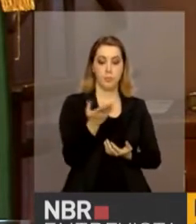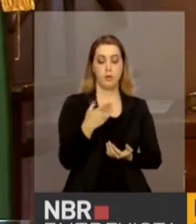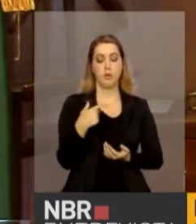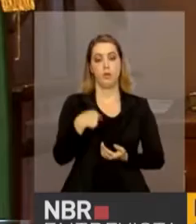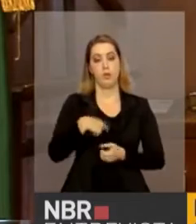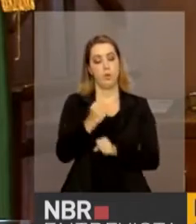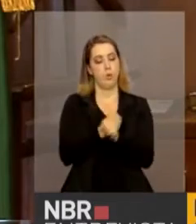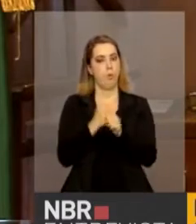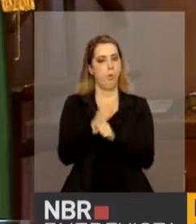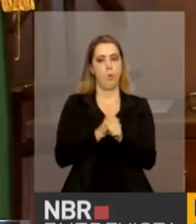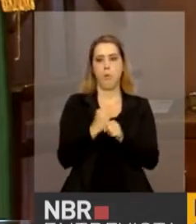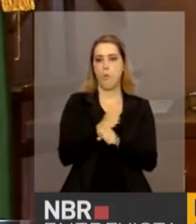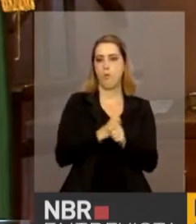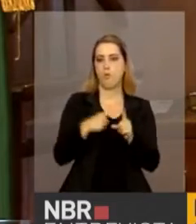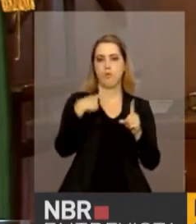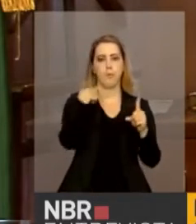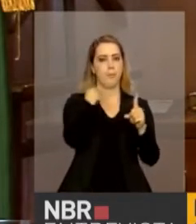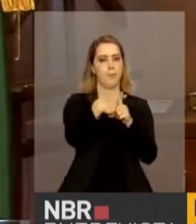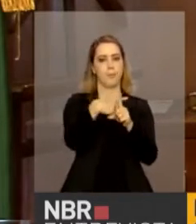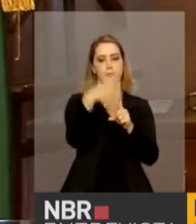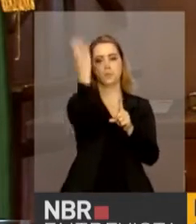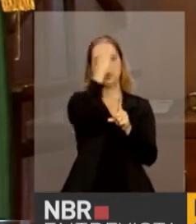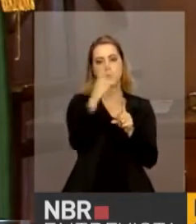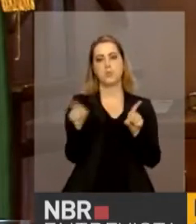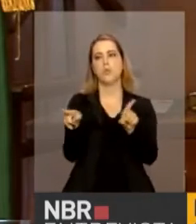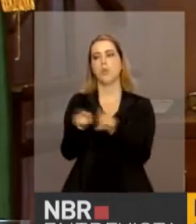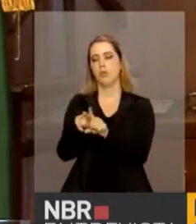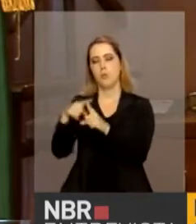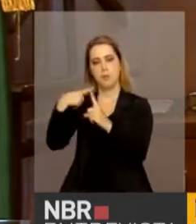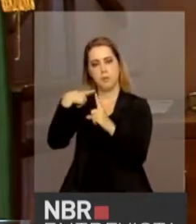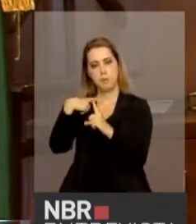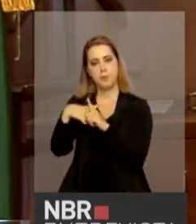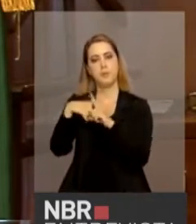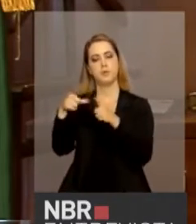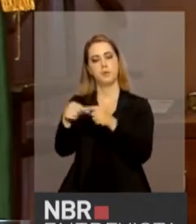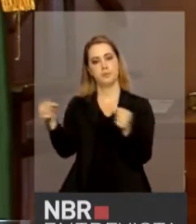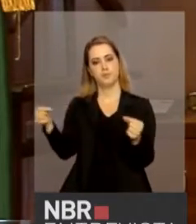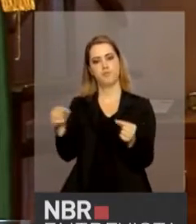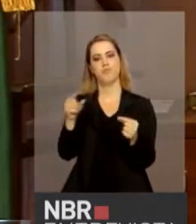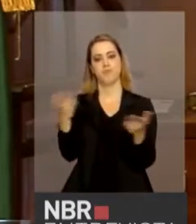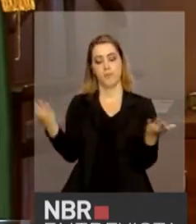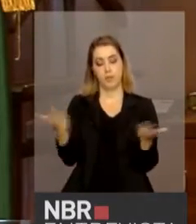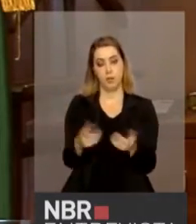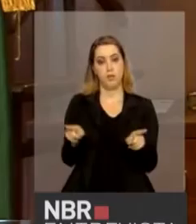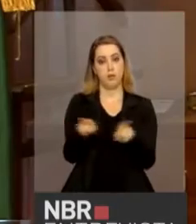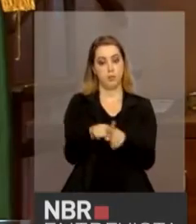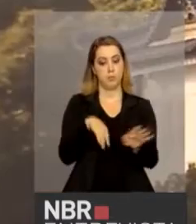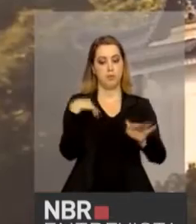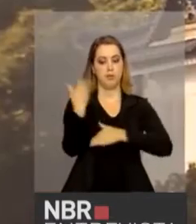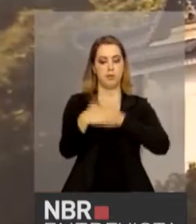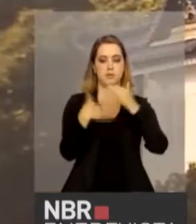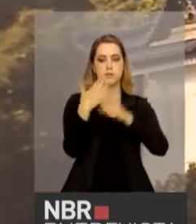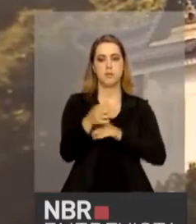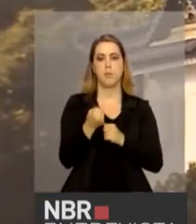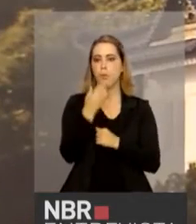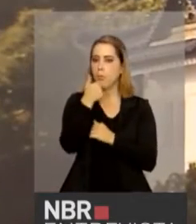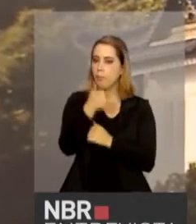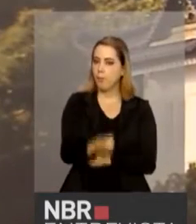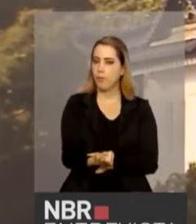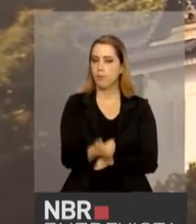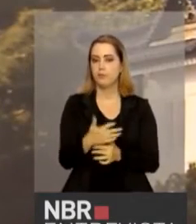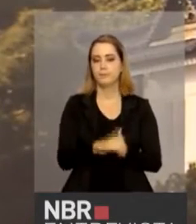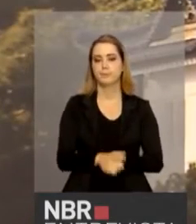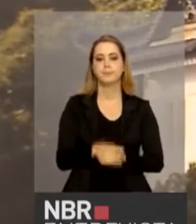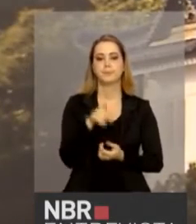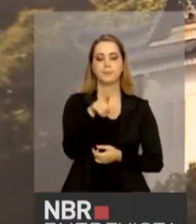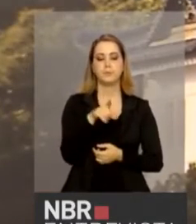para o brasil o ano foi positivo para o japão o potencial de crescimento contudo ele é bastante significativo terceira maior economia